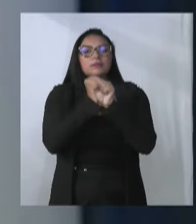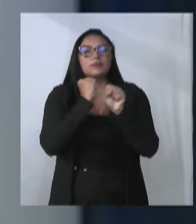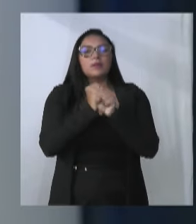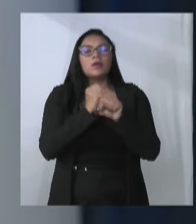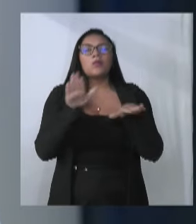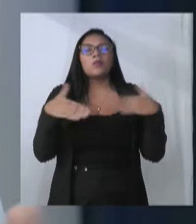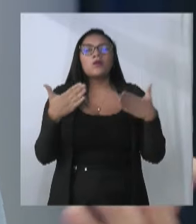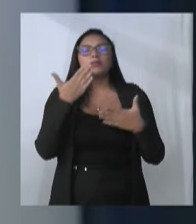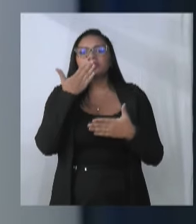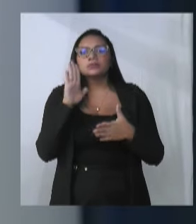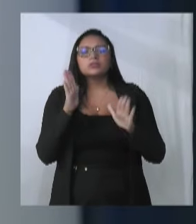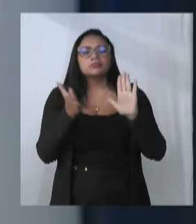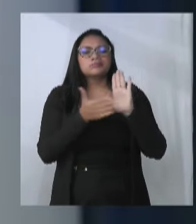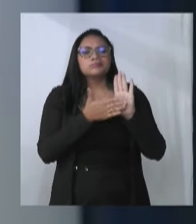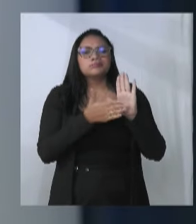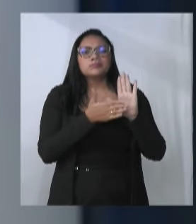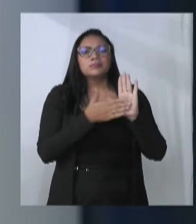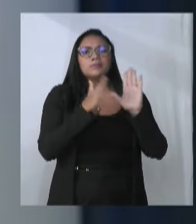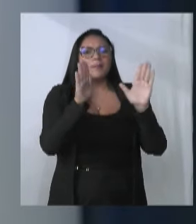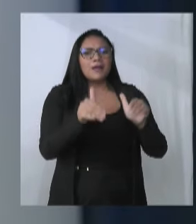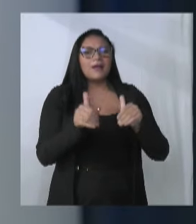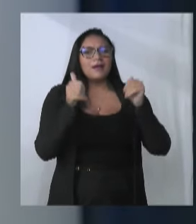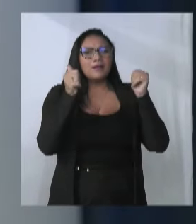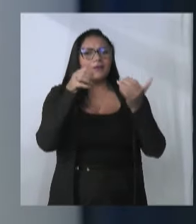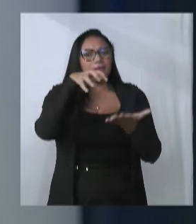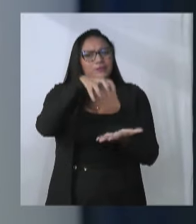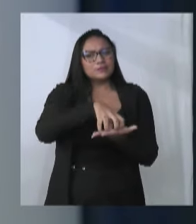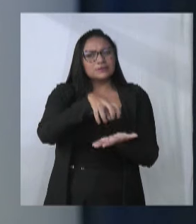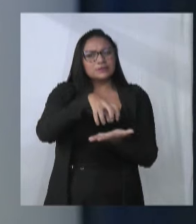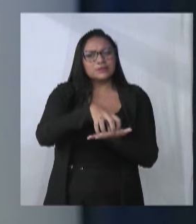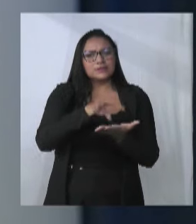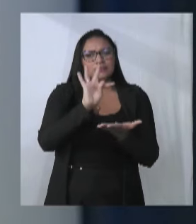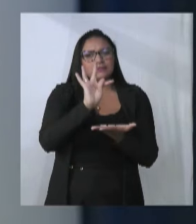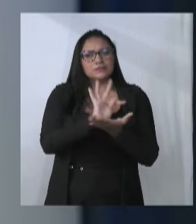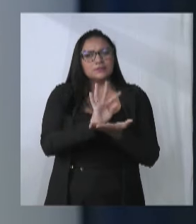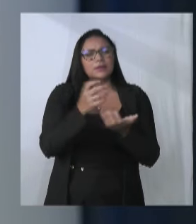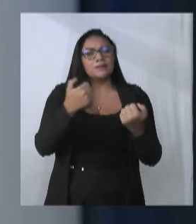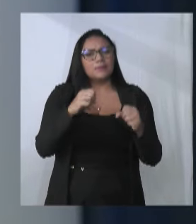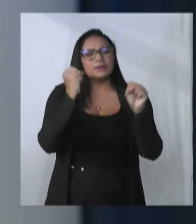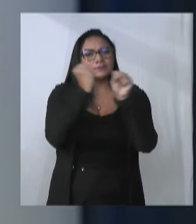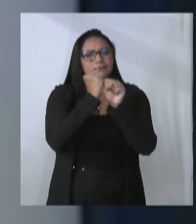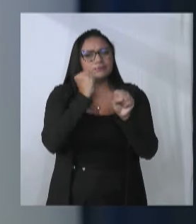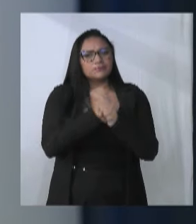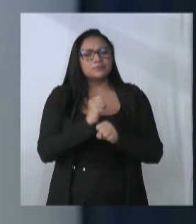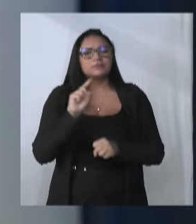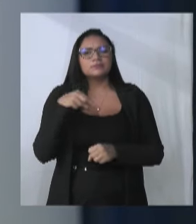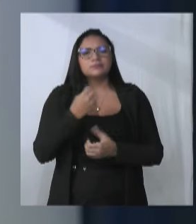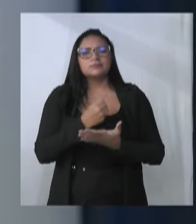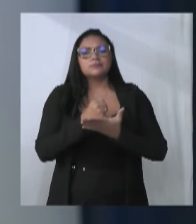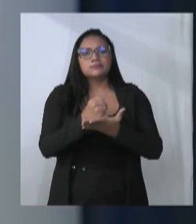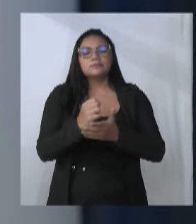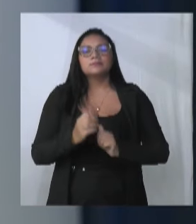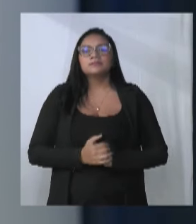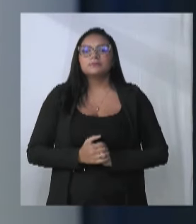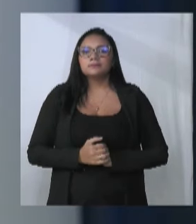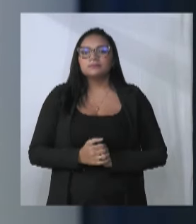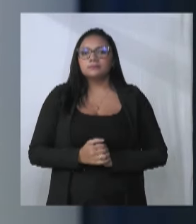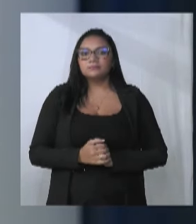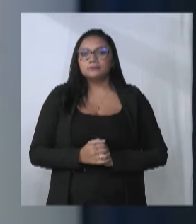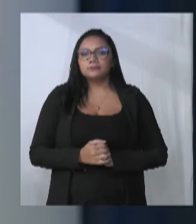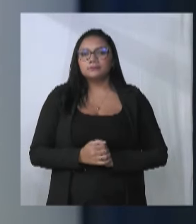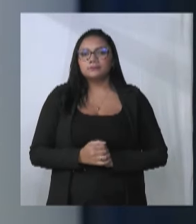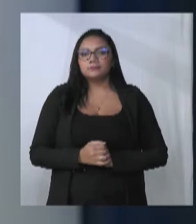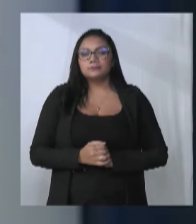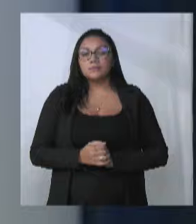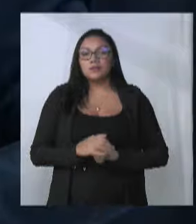propostas para revitalizar o Centro Teresina, que está precisando da nossa ajuda? Doutor Silvio, a realidade do